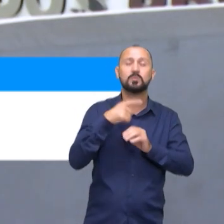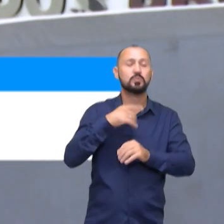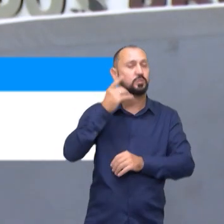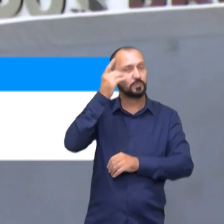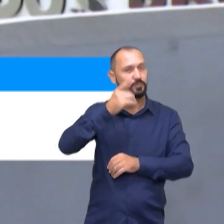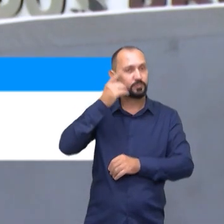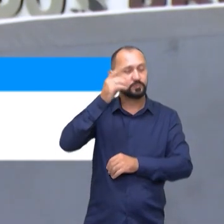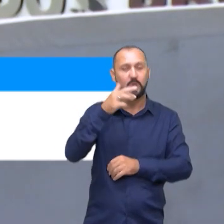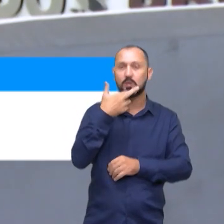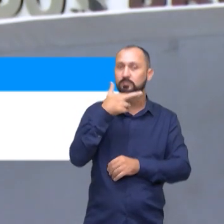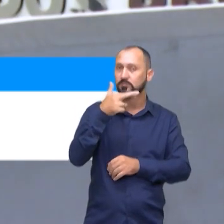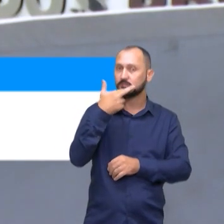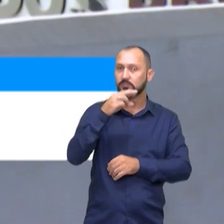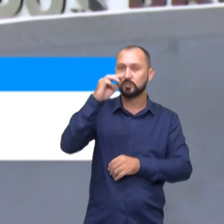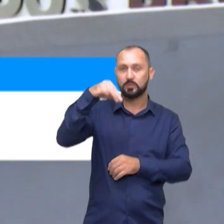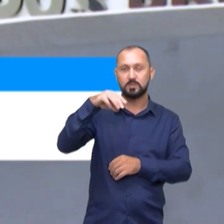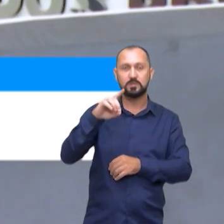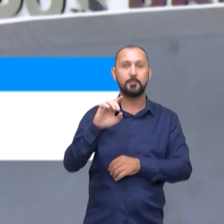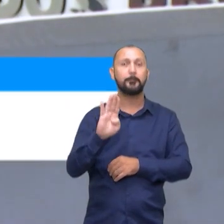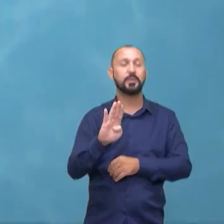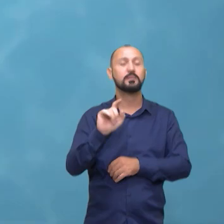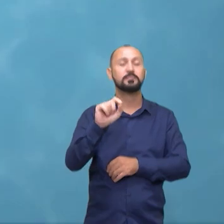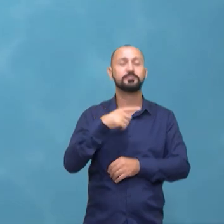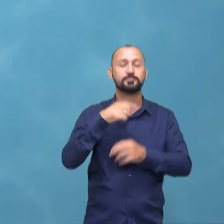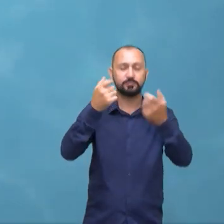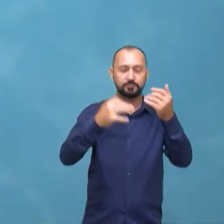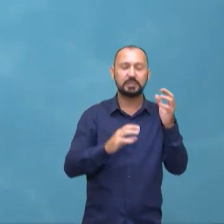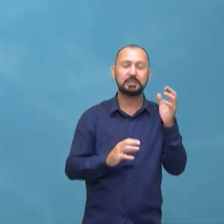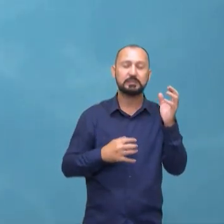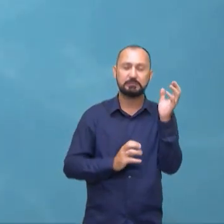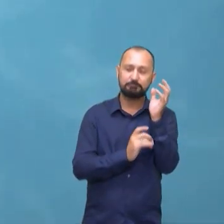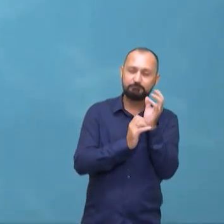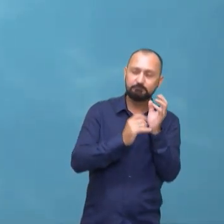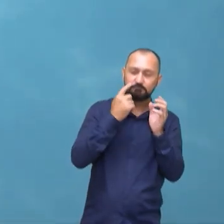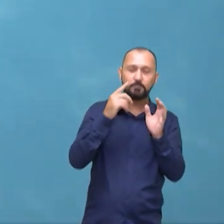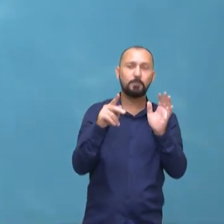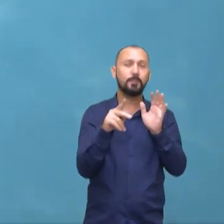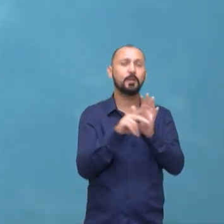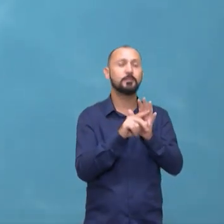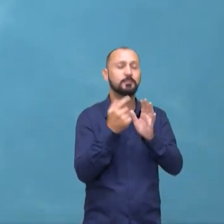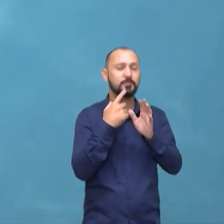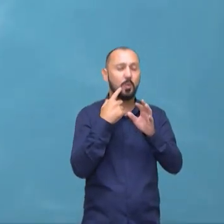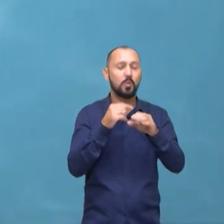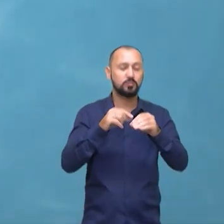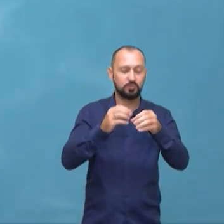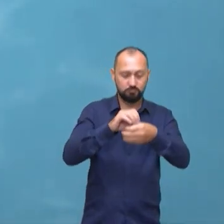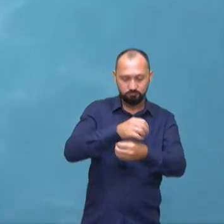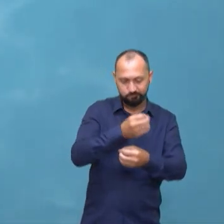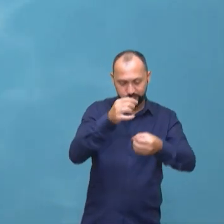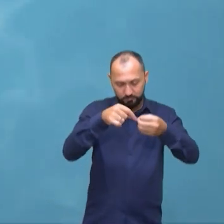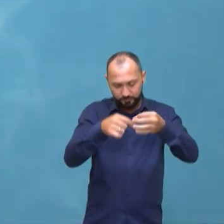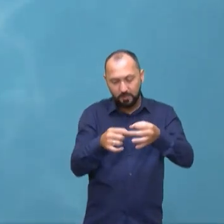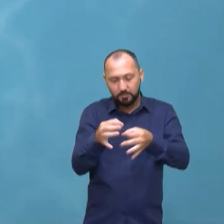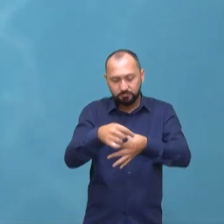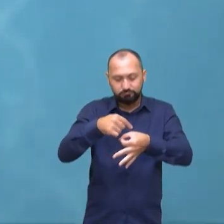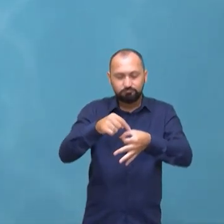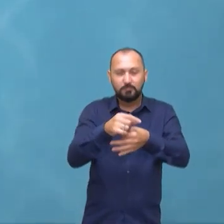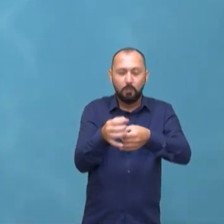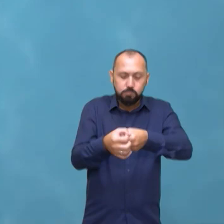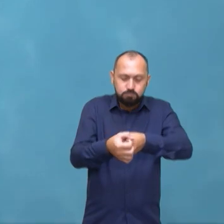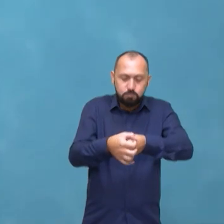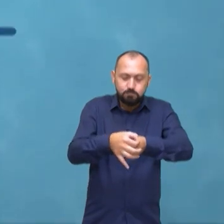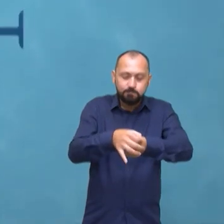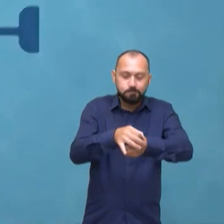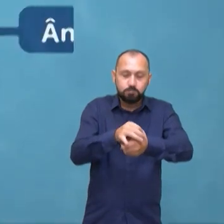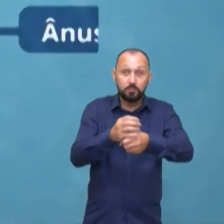do deputado estadual Renato Câmara, do MDB. O câncer coloretal, também conhecido como câncer de intestino, é um tipo de tumor